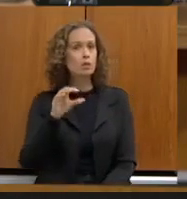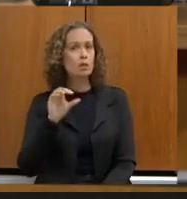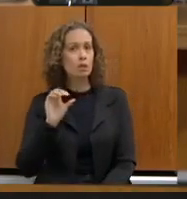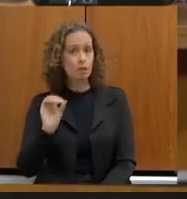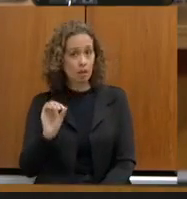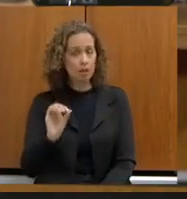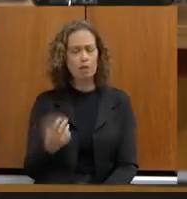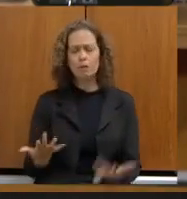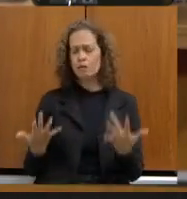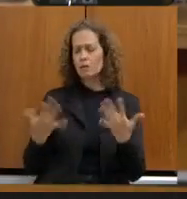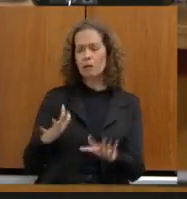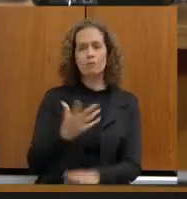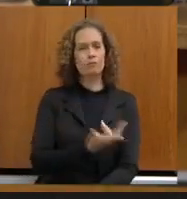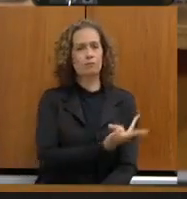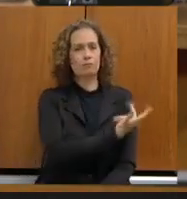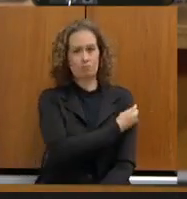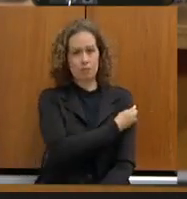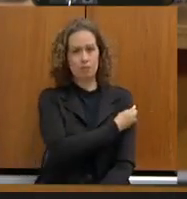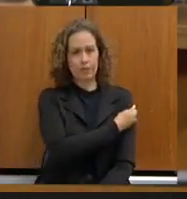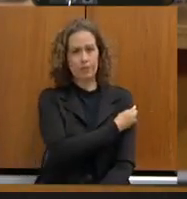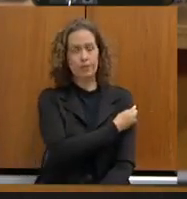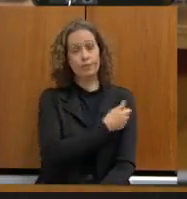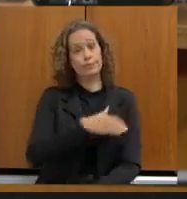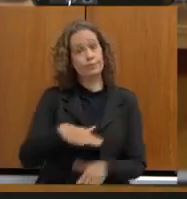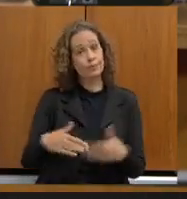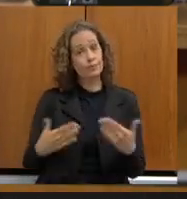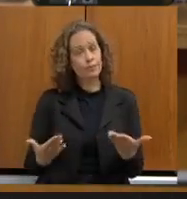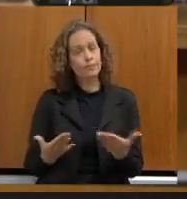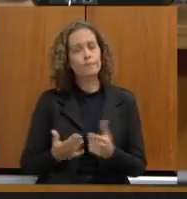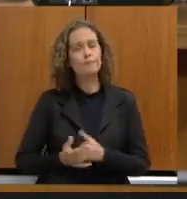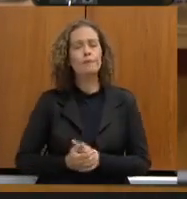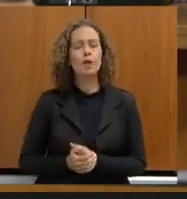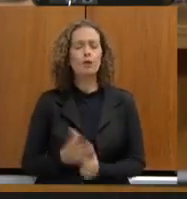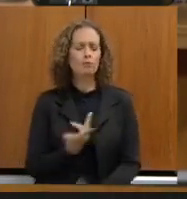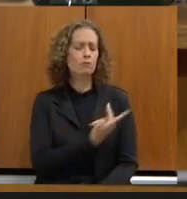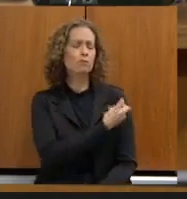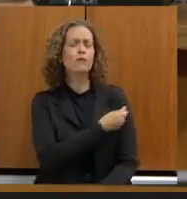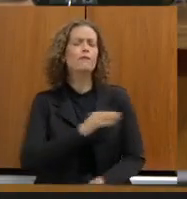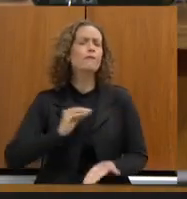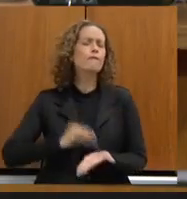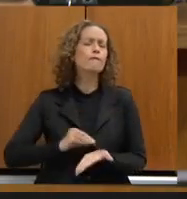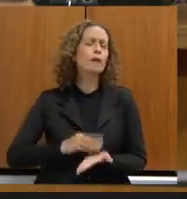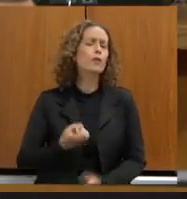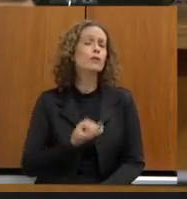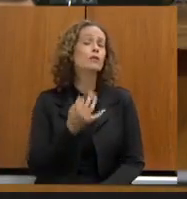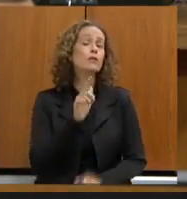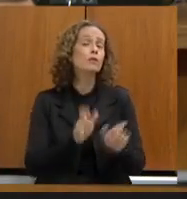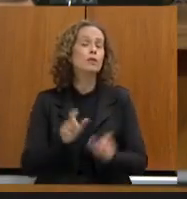quiseram vacinar nos restam para serem vacinados